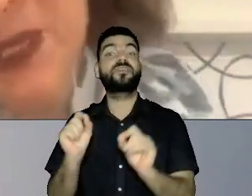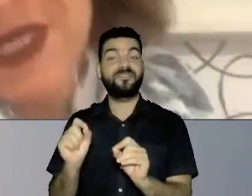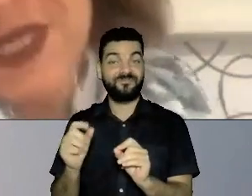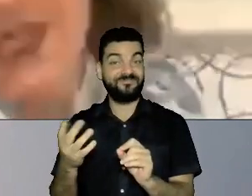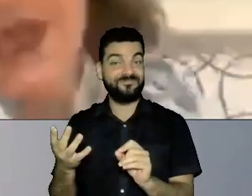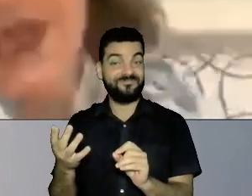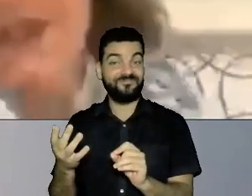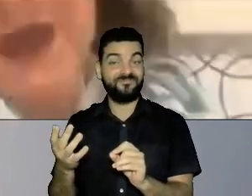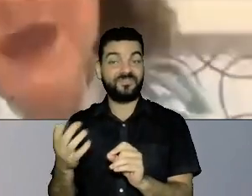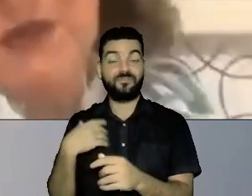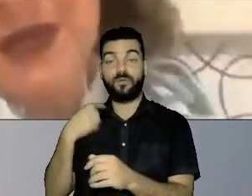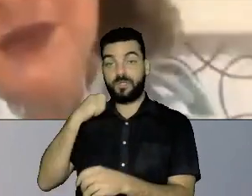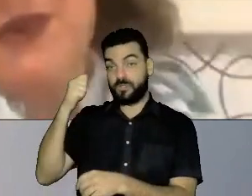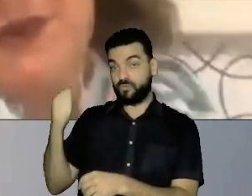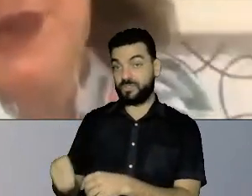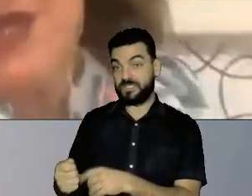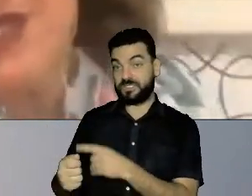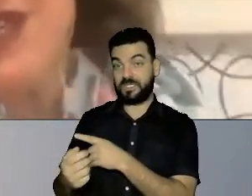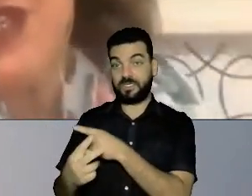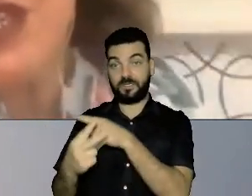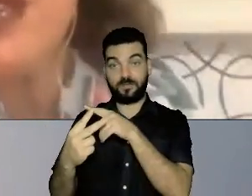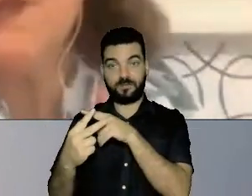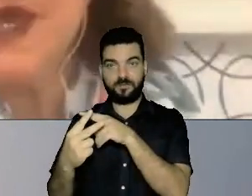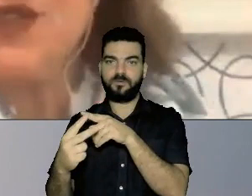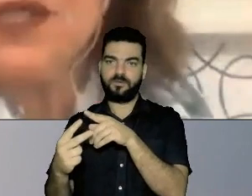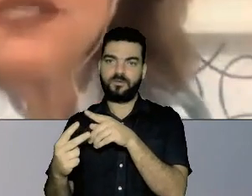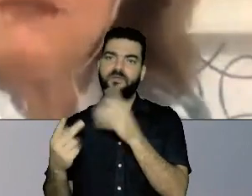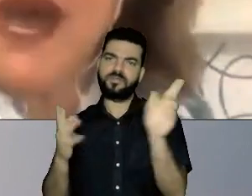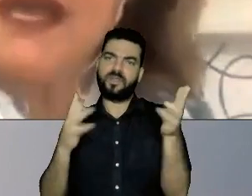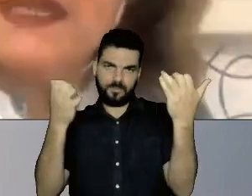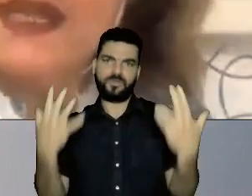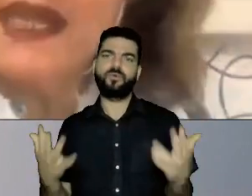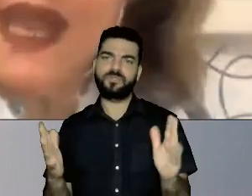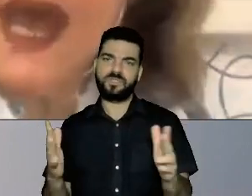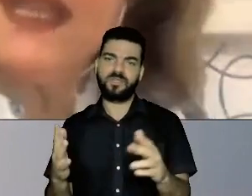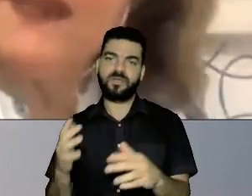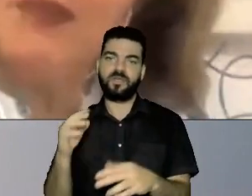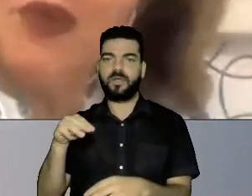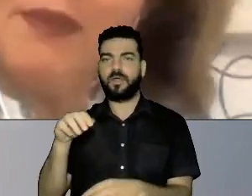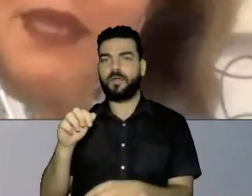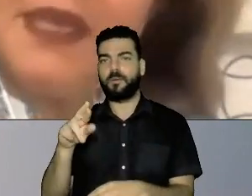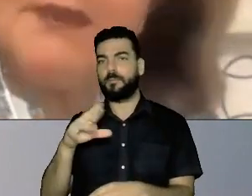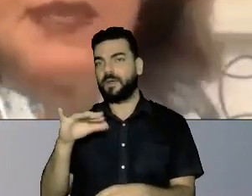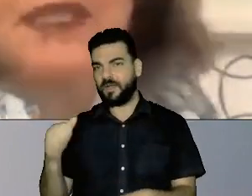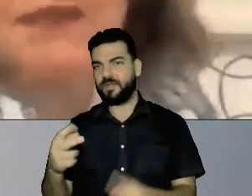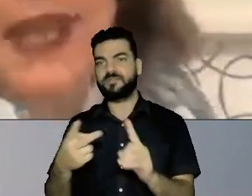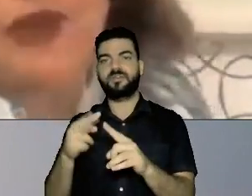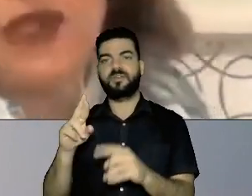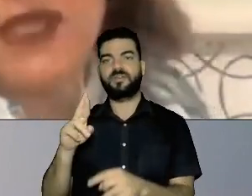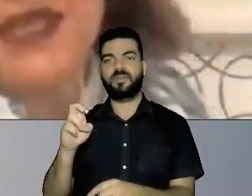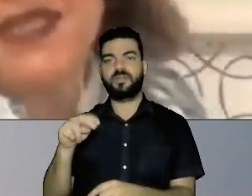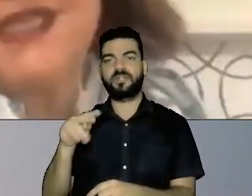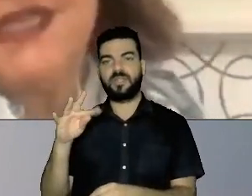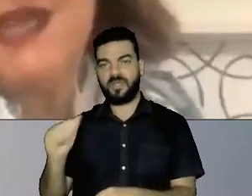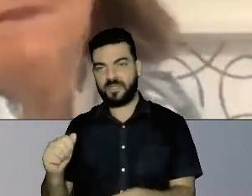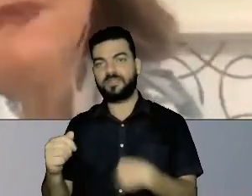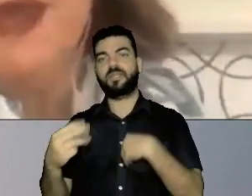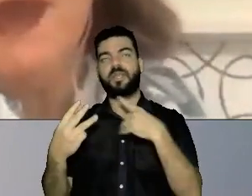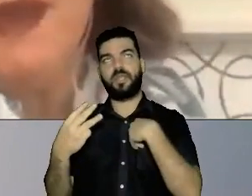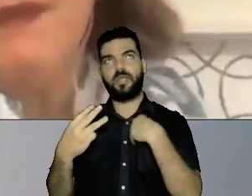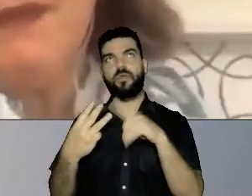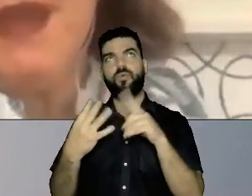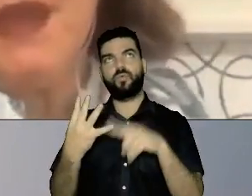pelas juízas, como a Luísa já disse, pelas juízas Márcia e Renata, por mim, pela desembargadora